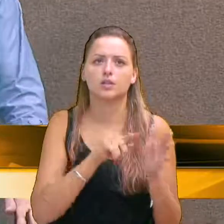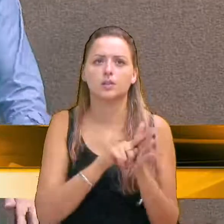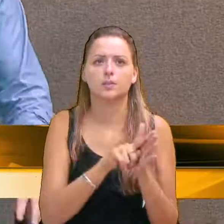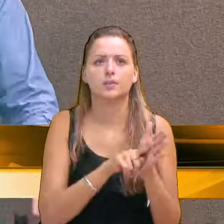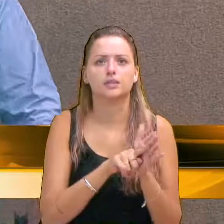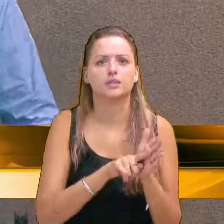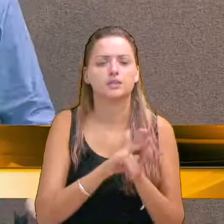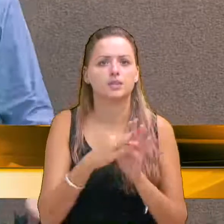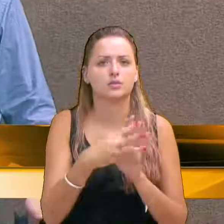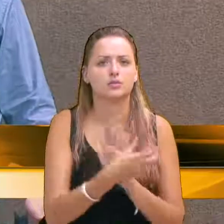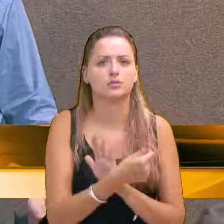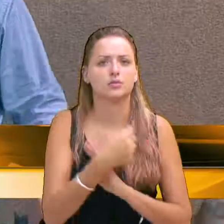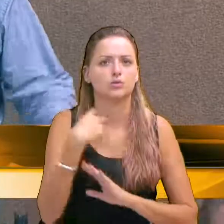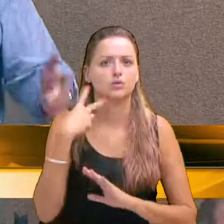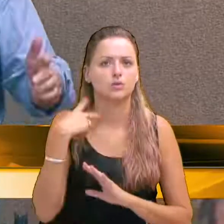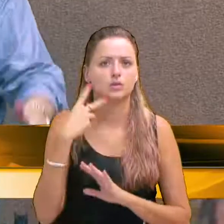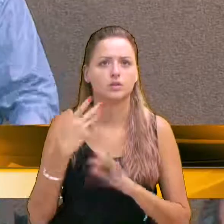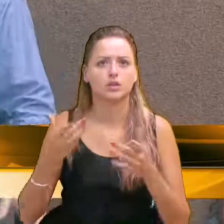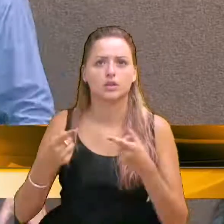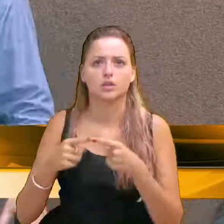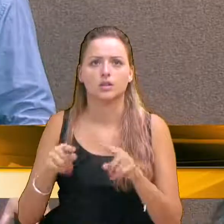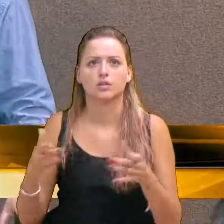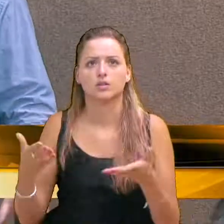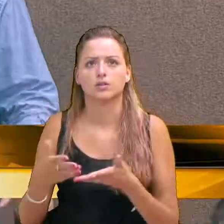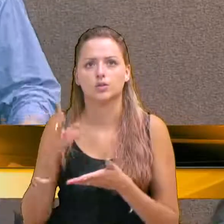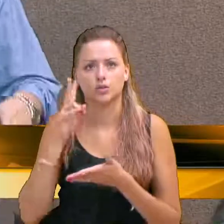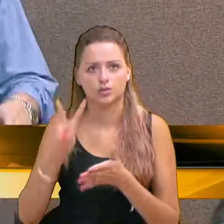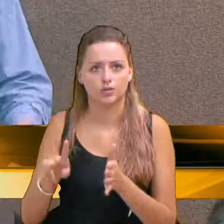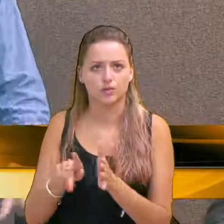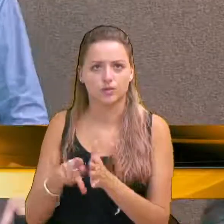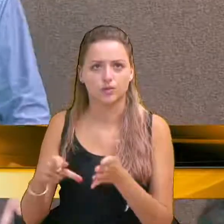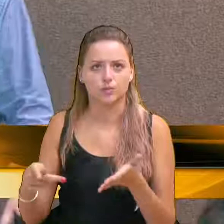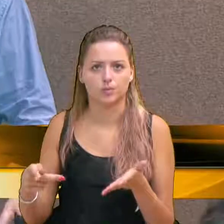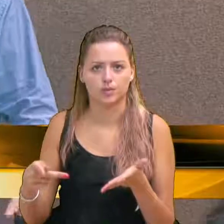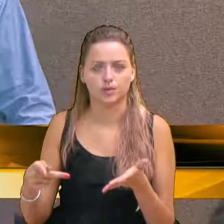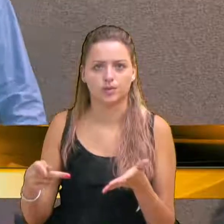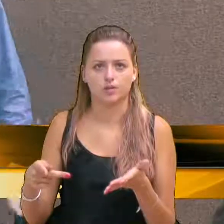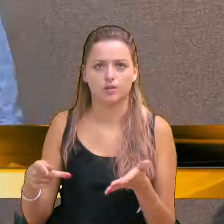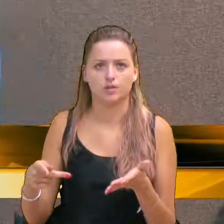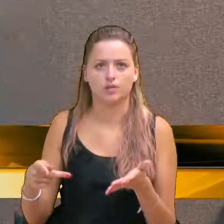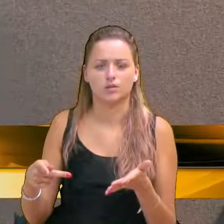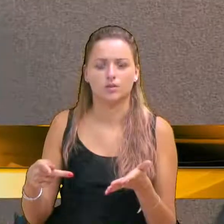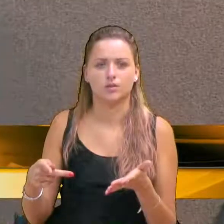os vereadores, mas hoje vi na matéria do Pioneiro que